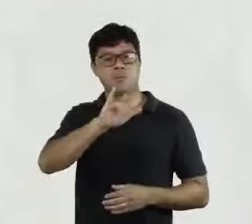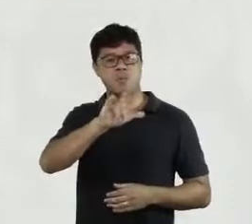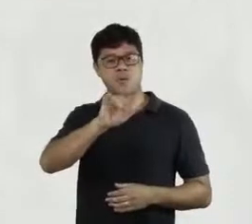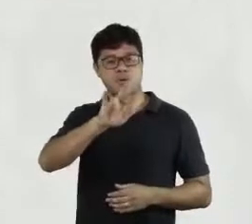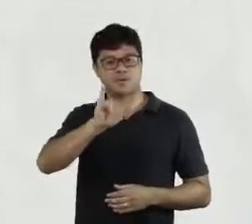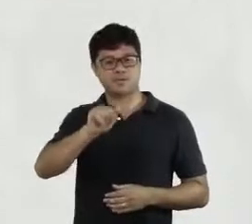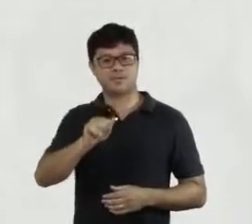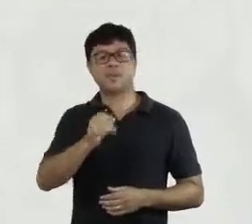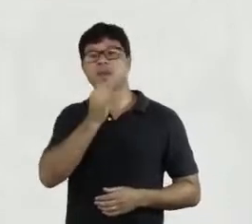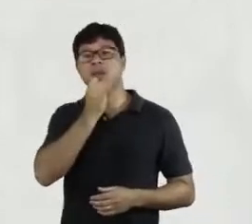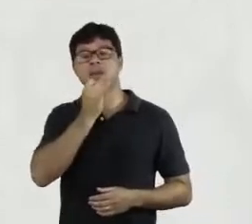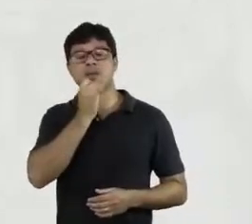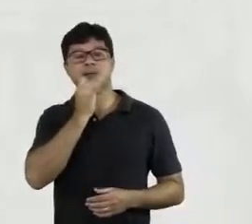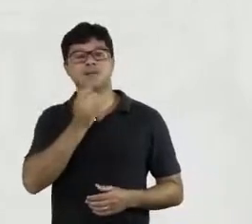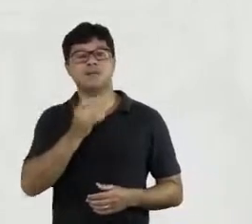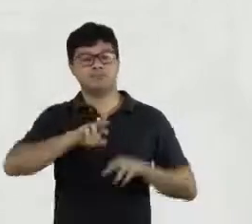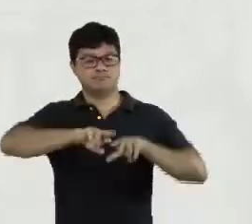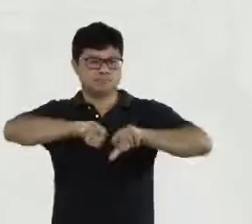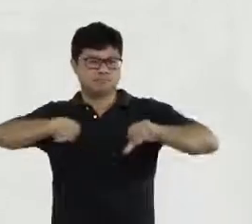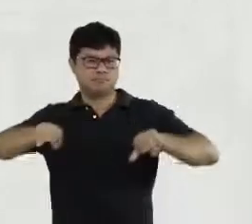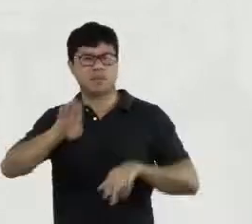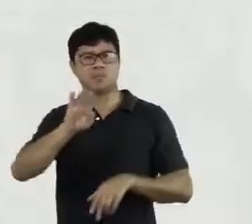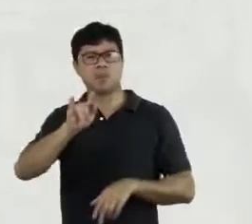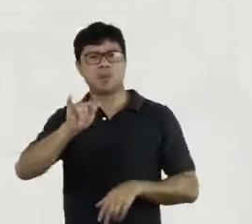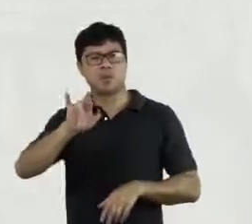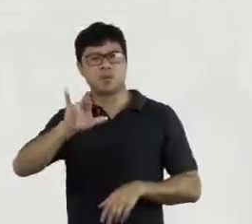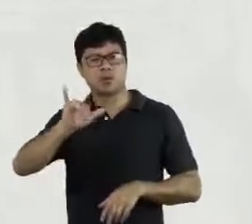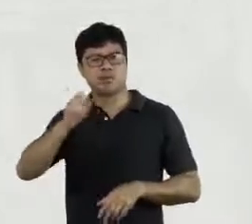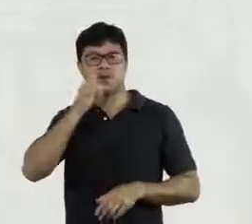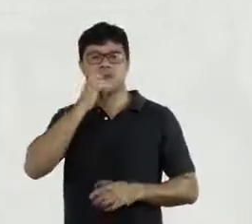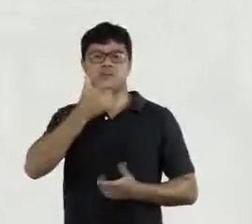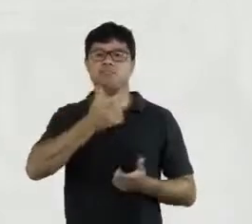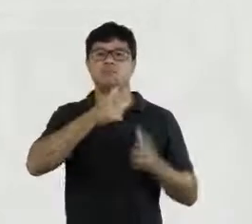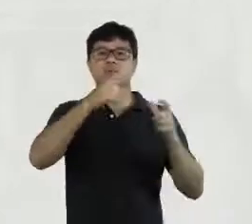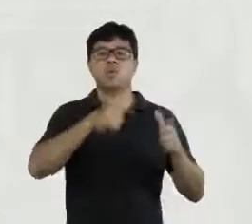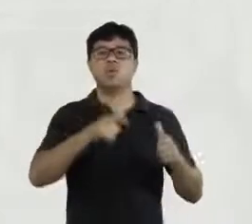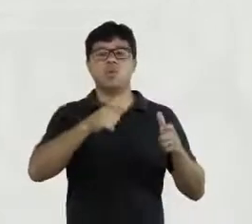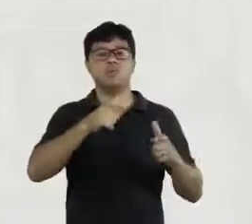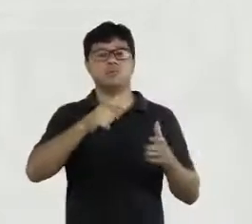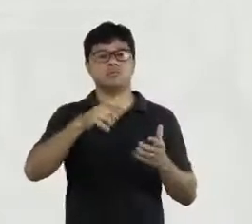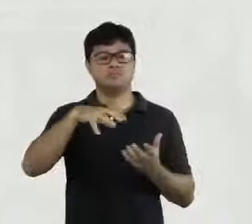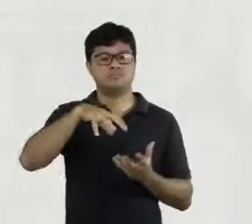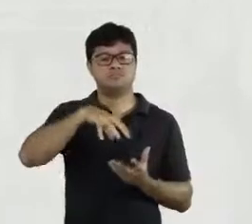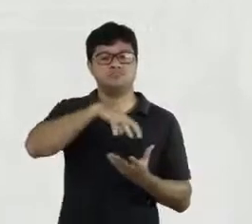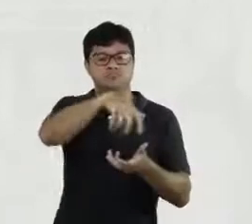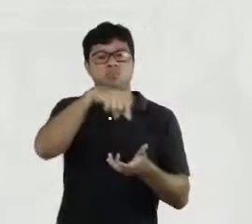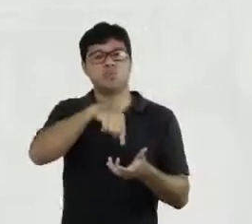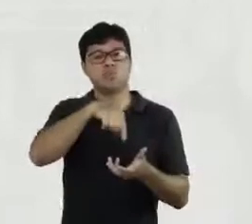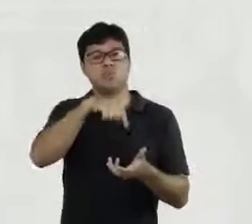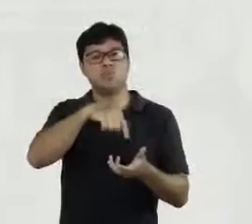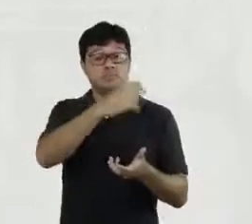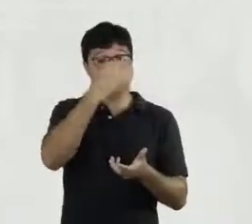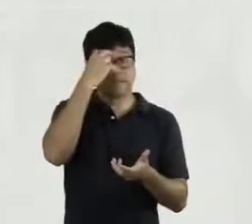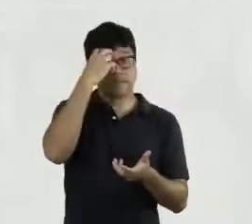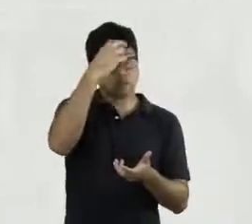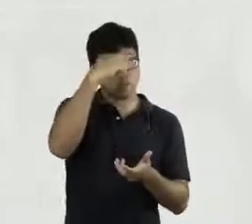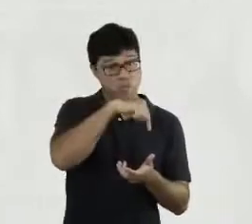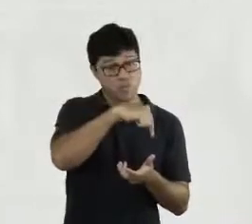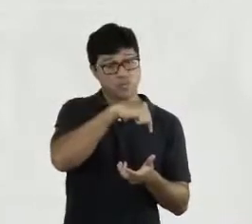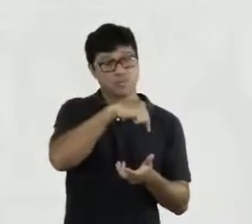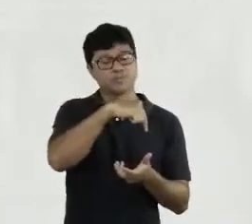exemplo, as bibliografias do reino ou da galáxia